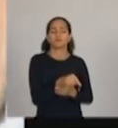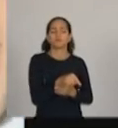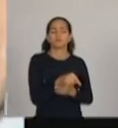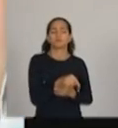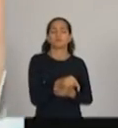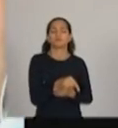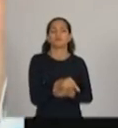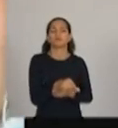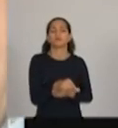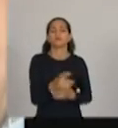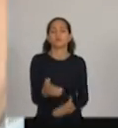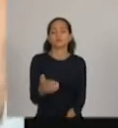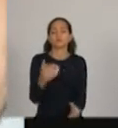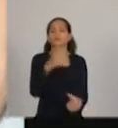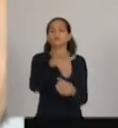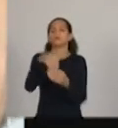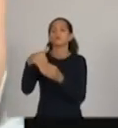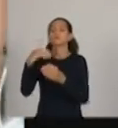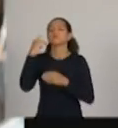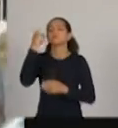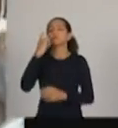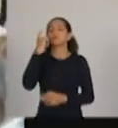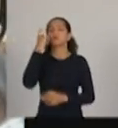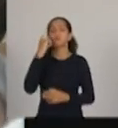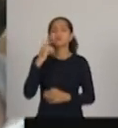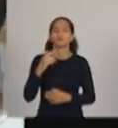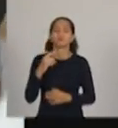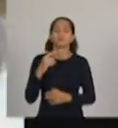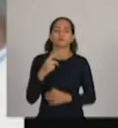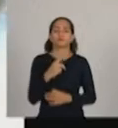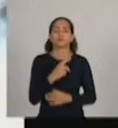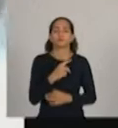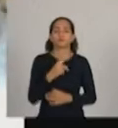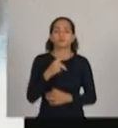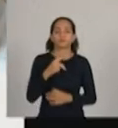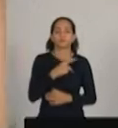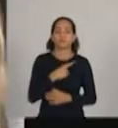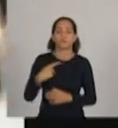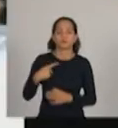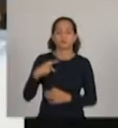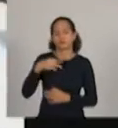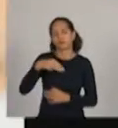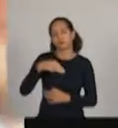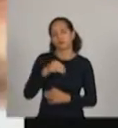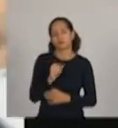Como vota o deputado Marcos Mansur?